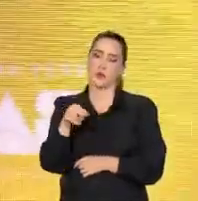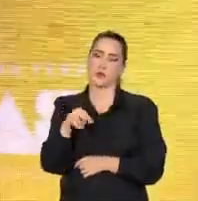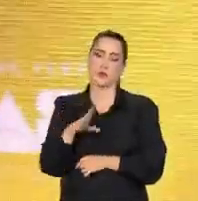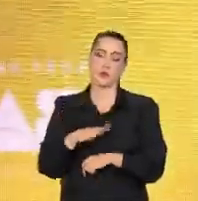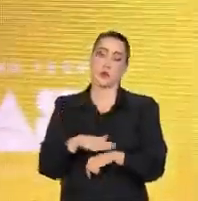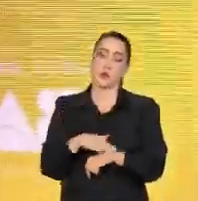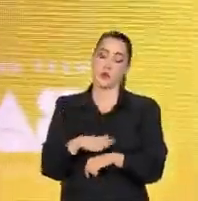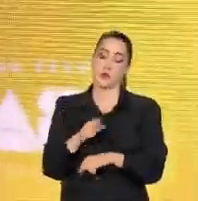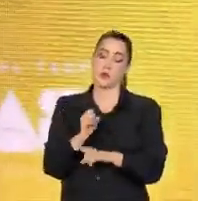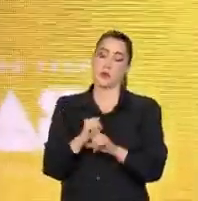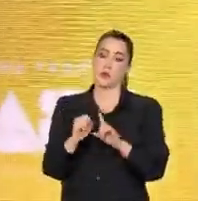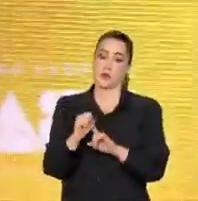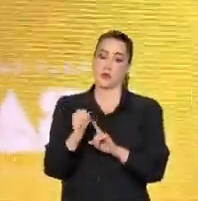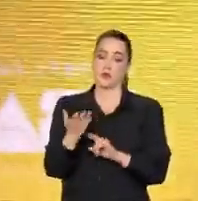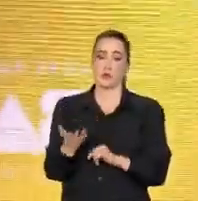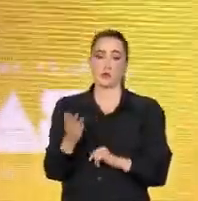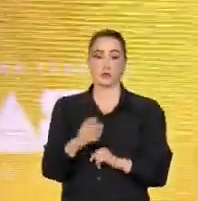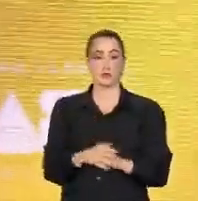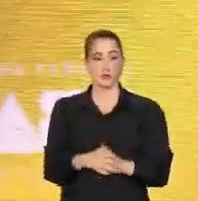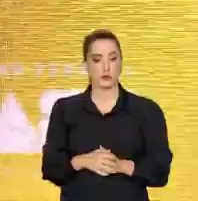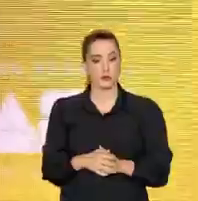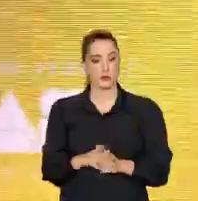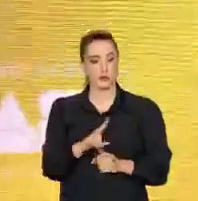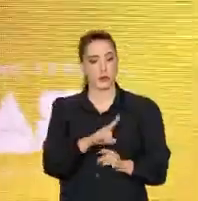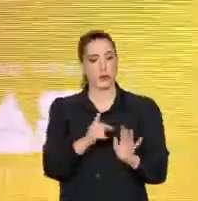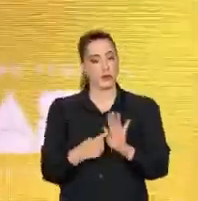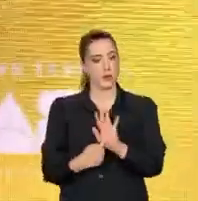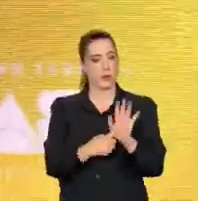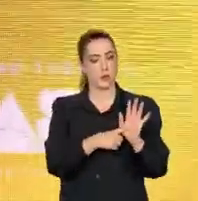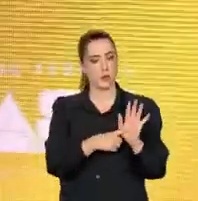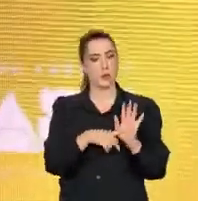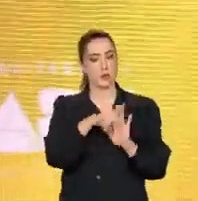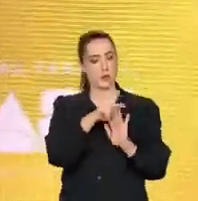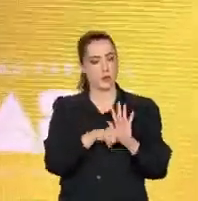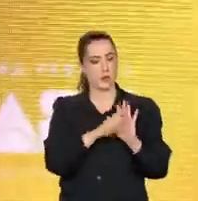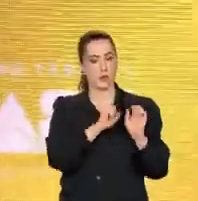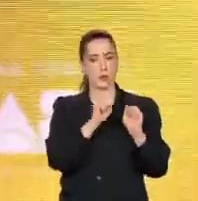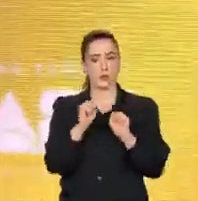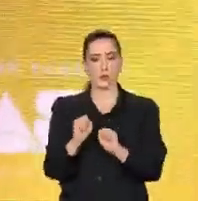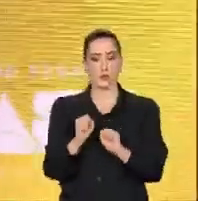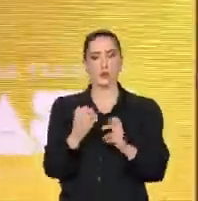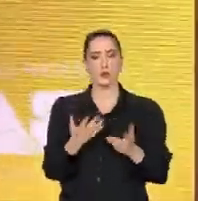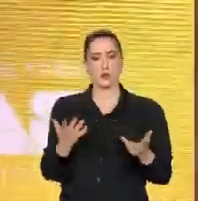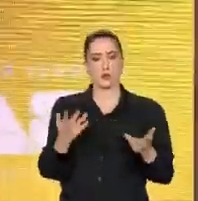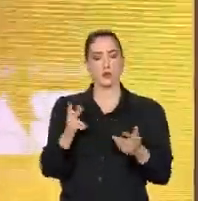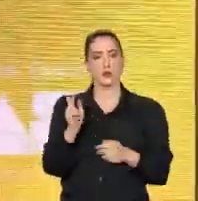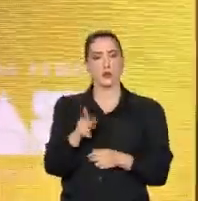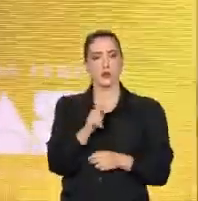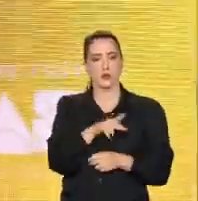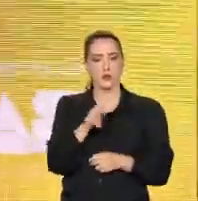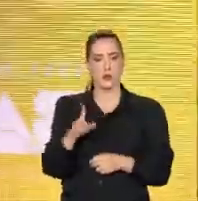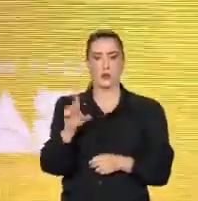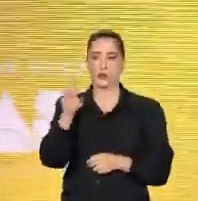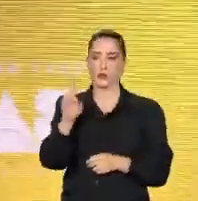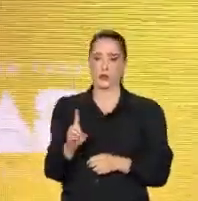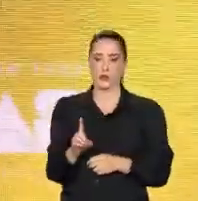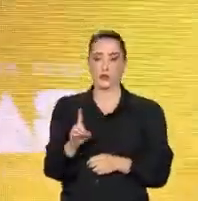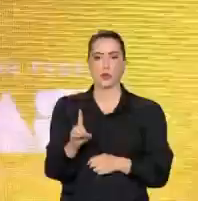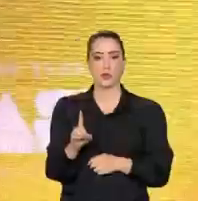a sociedade, ela se empodera desse projeto, quando os professores,